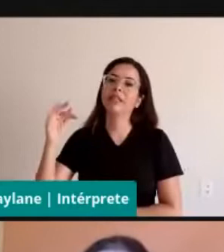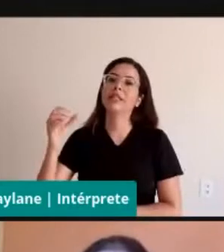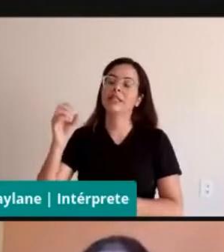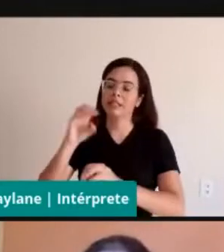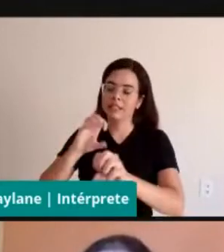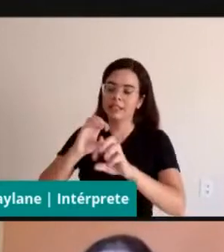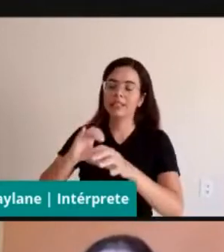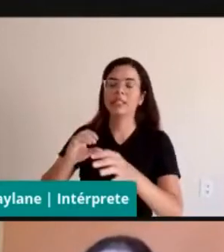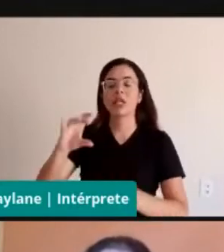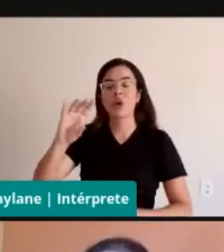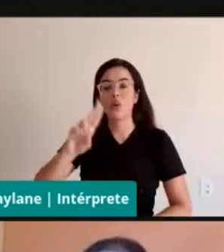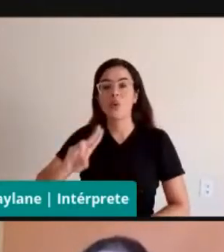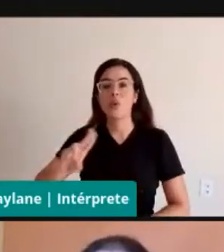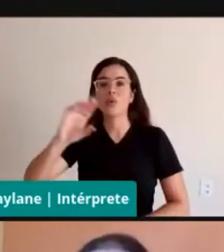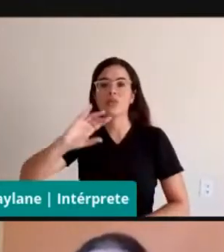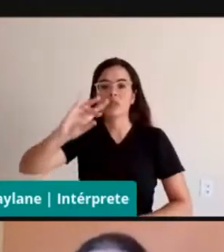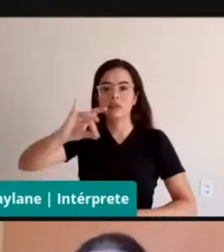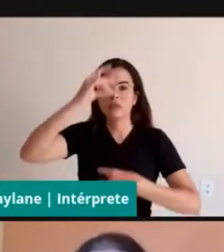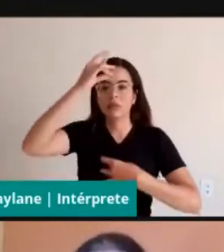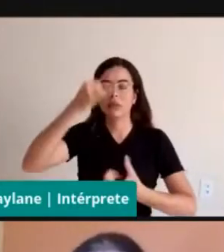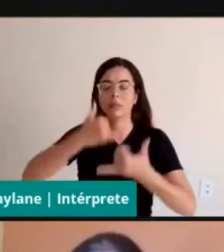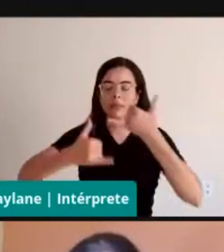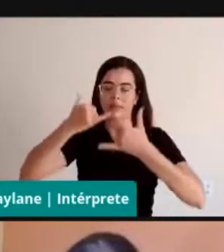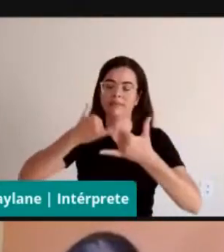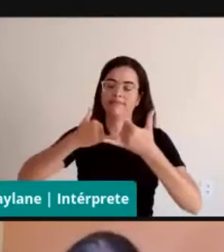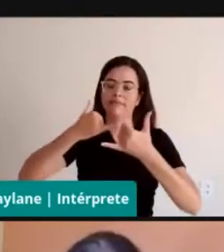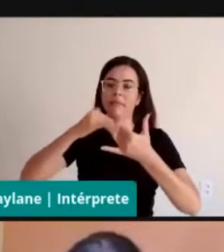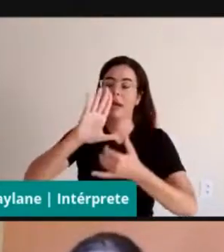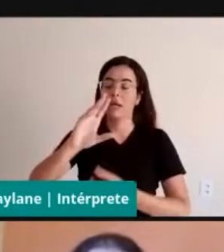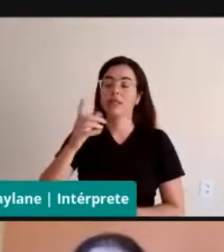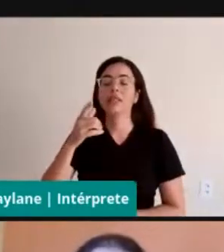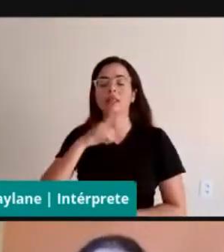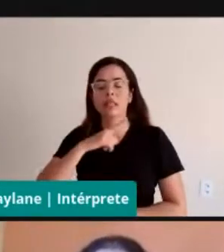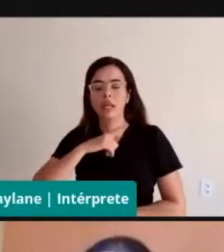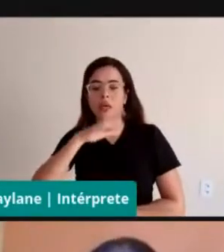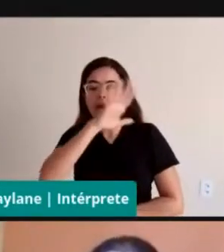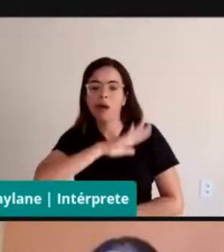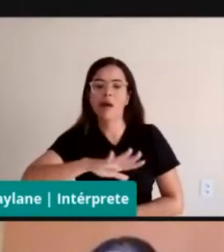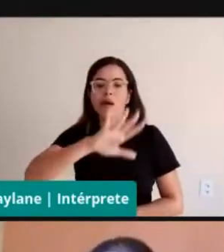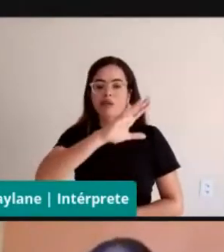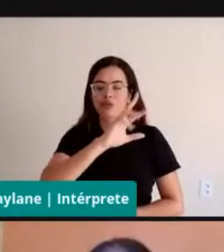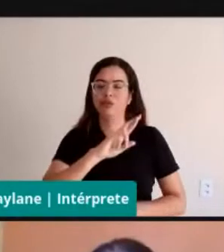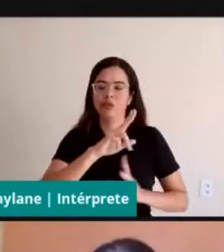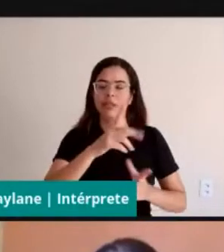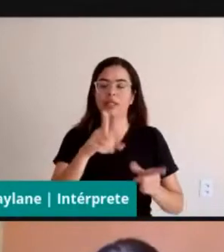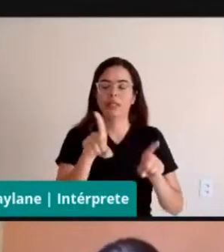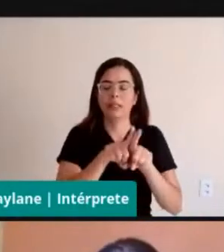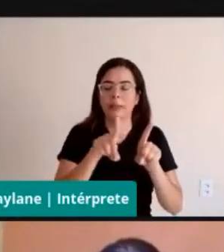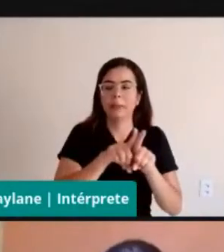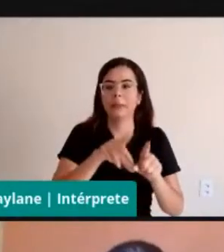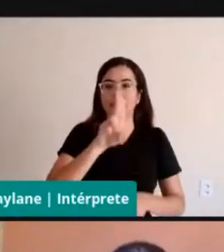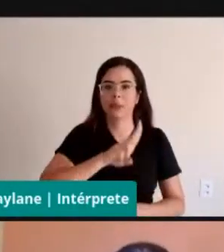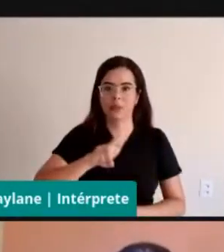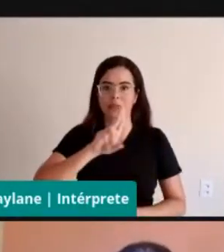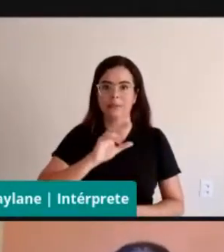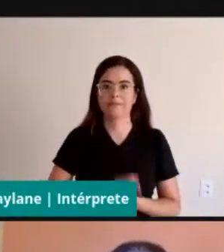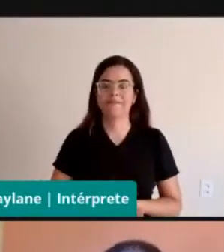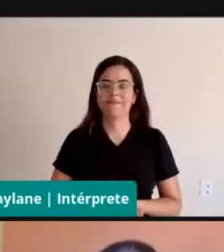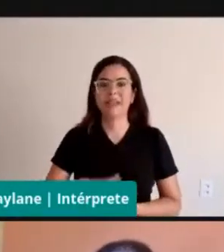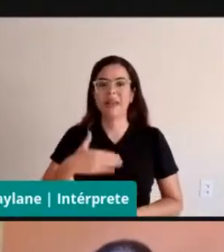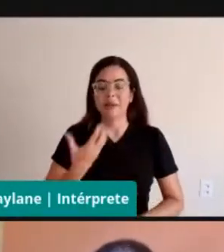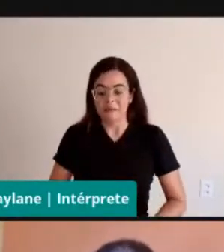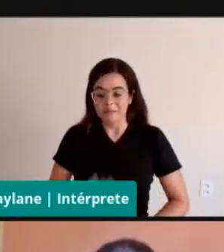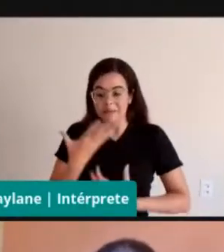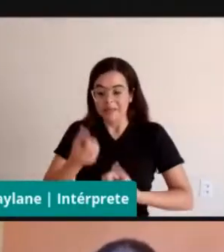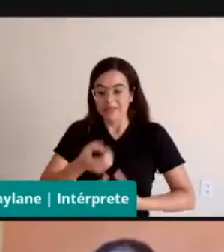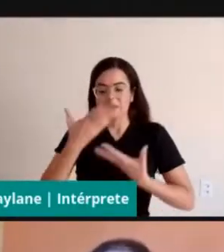diferentes outras áreas que podem ser utilizadas dentro de sala de aula. E de onde surgiu, então, a minha inspiração para usar o RPG como